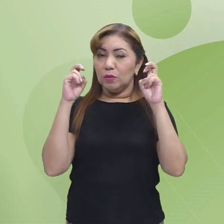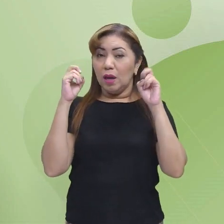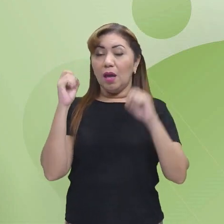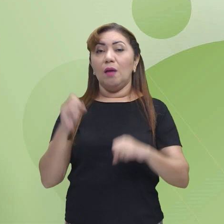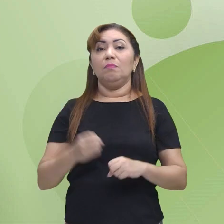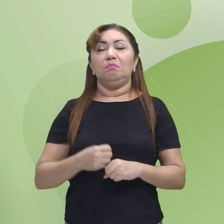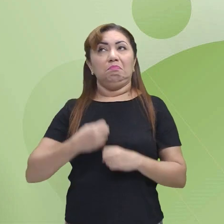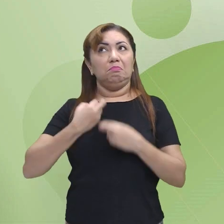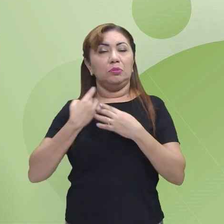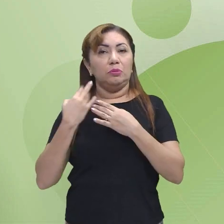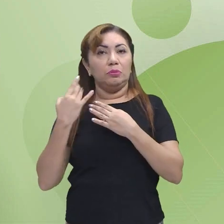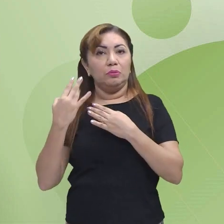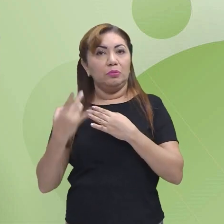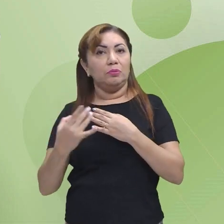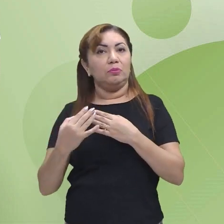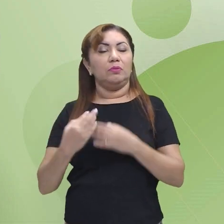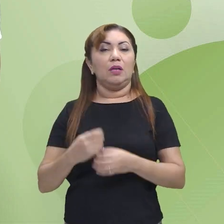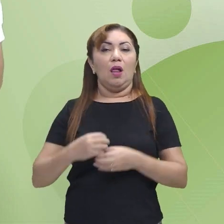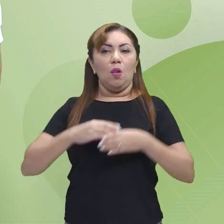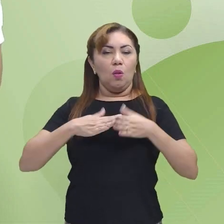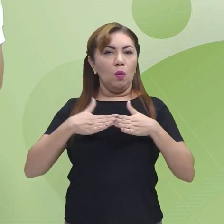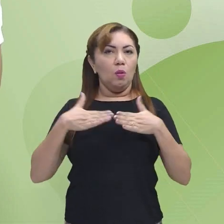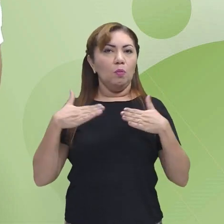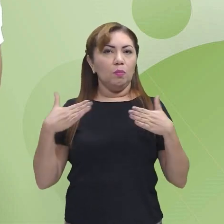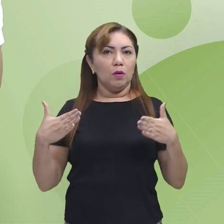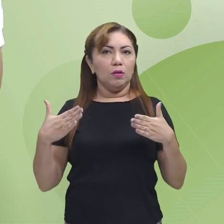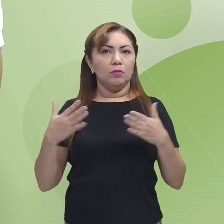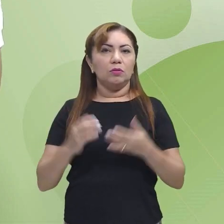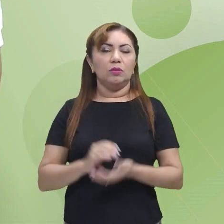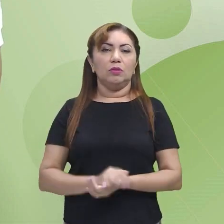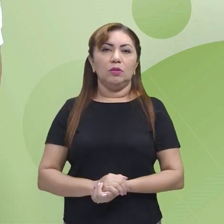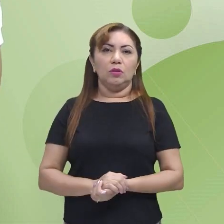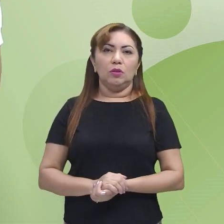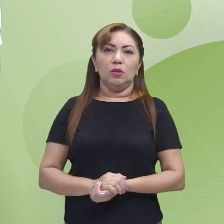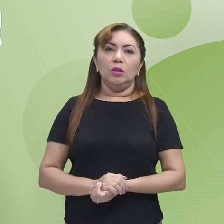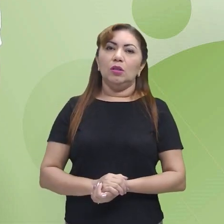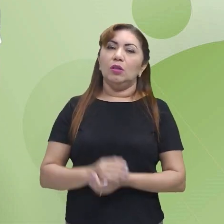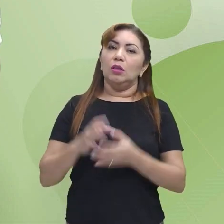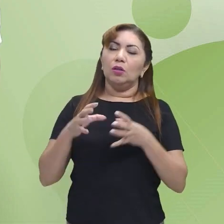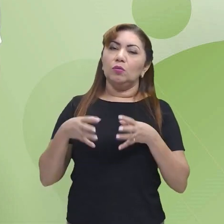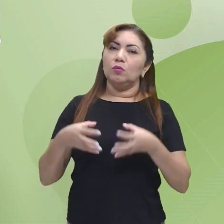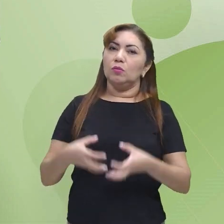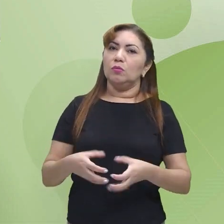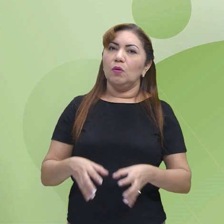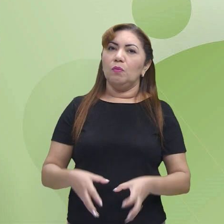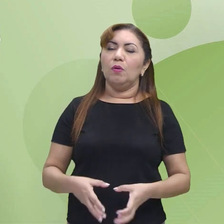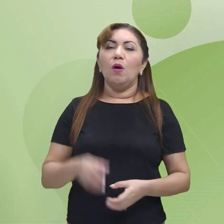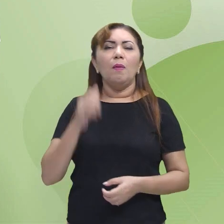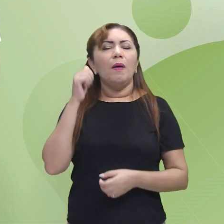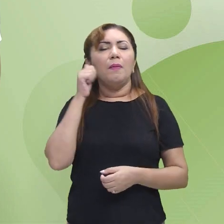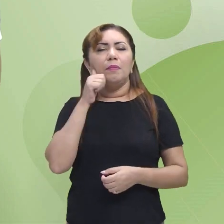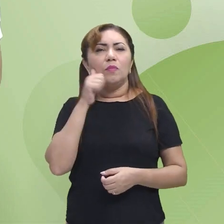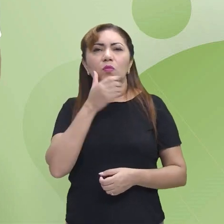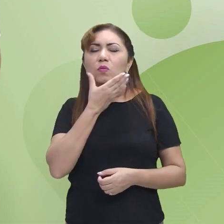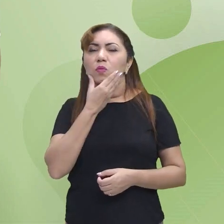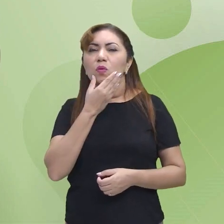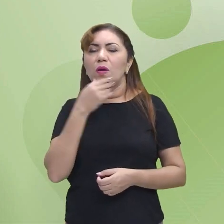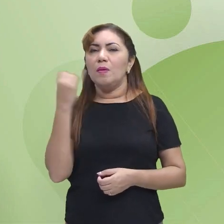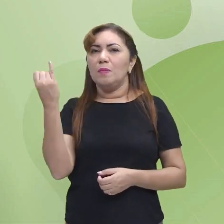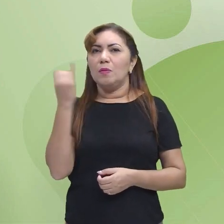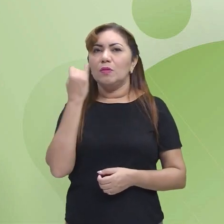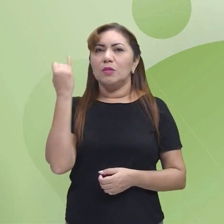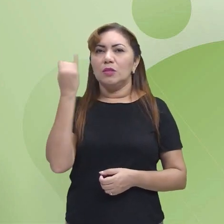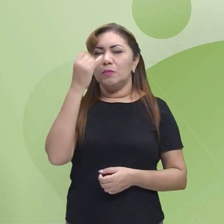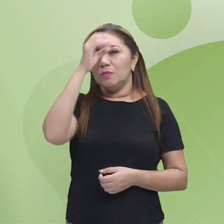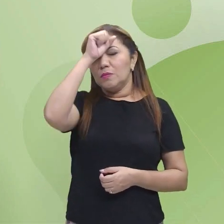né, dos estudos, vocês vão aprendendo. E os órgãos sexuais, tanto masculinos como femininos, são essenciais para